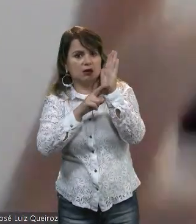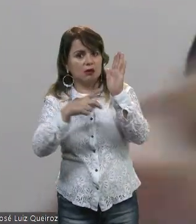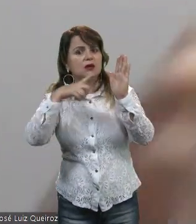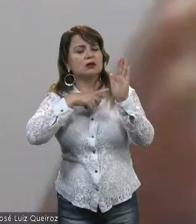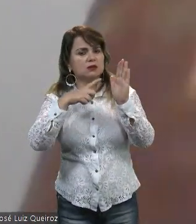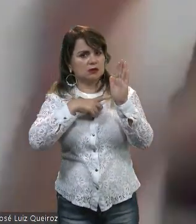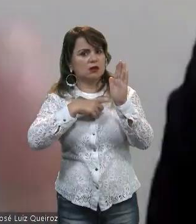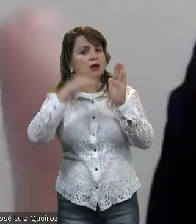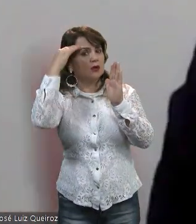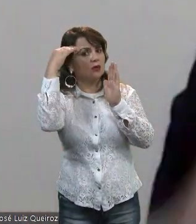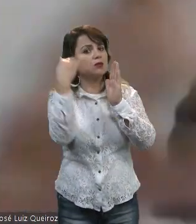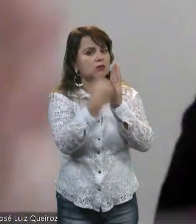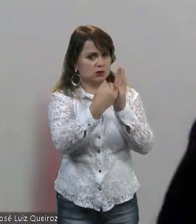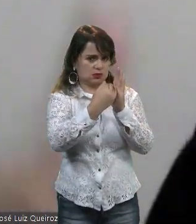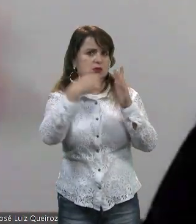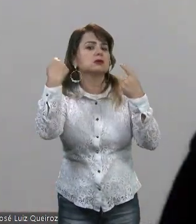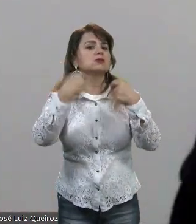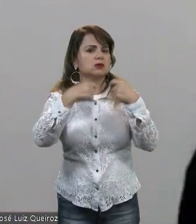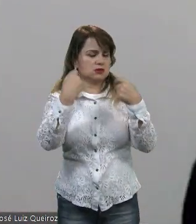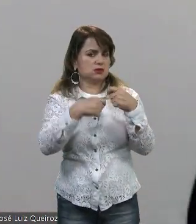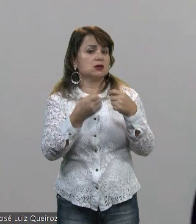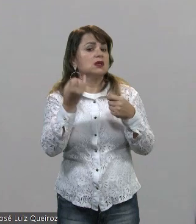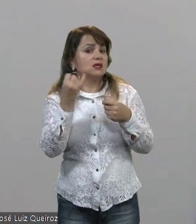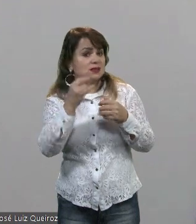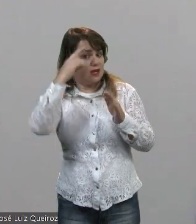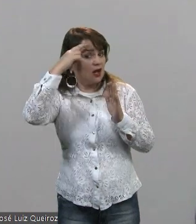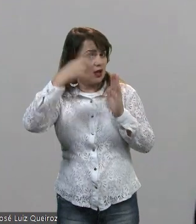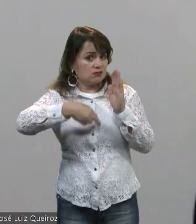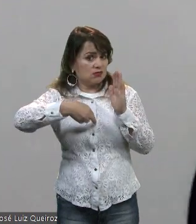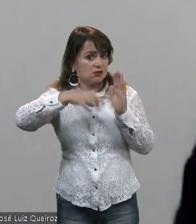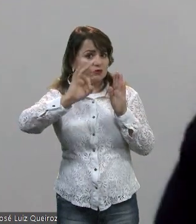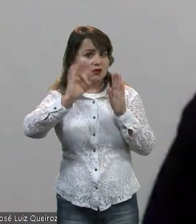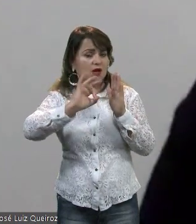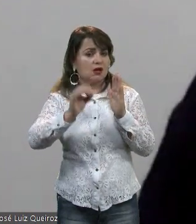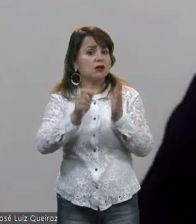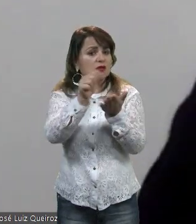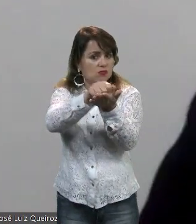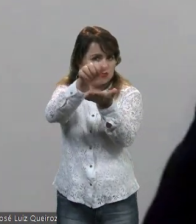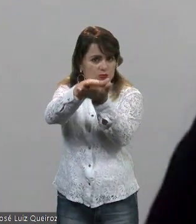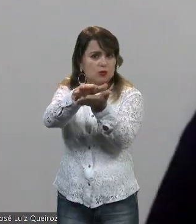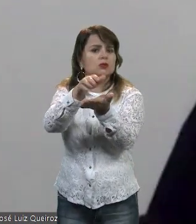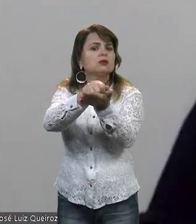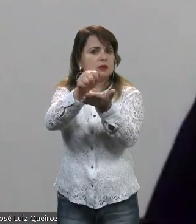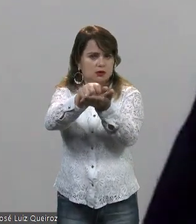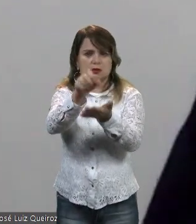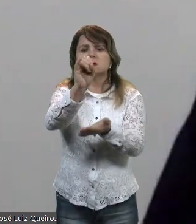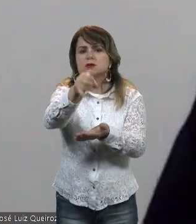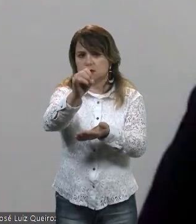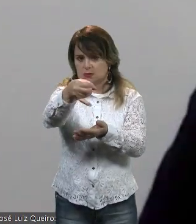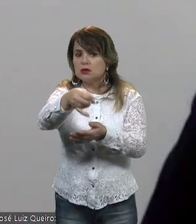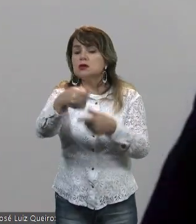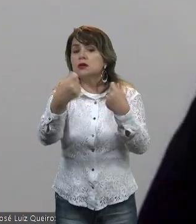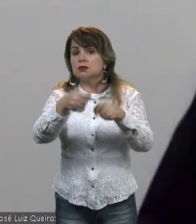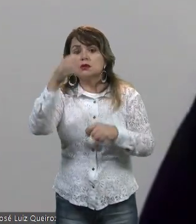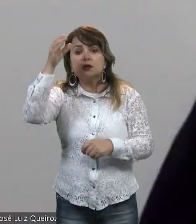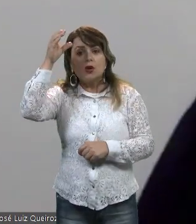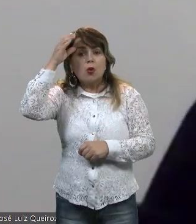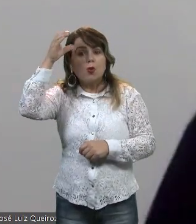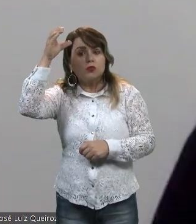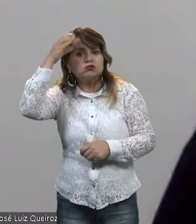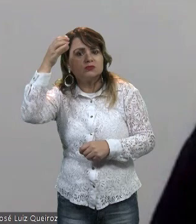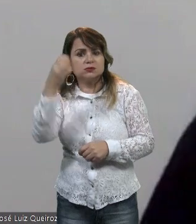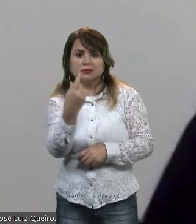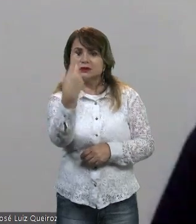empreendedores devem cumprir sob pena de multa. Então, é fundamental essa consciência de